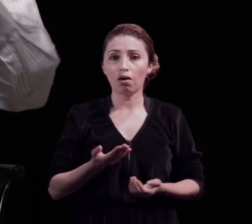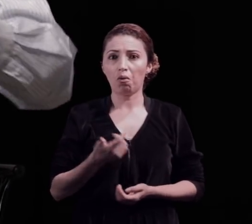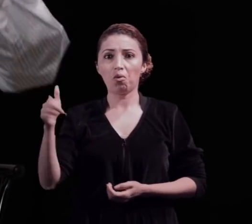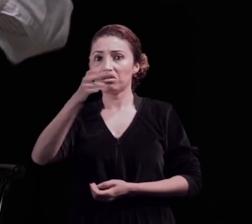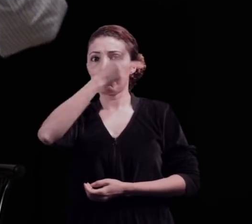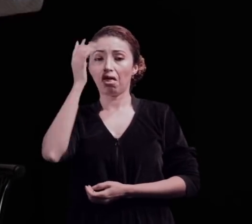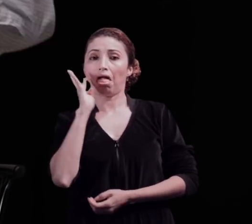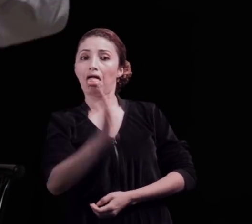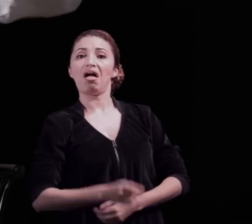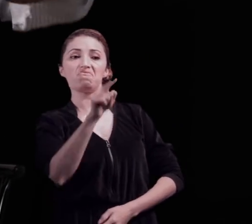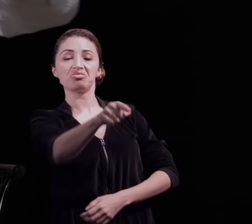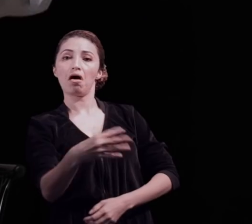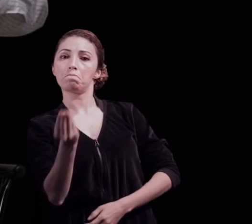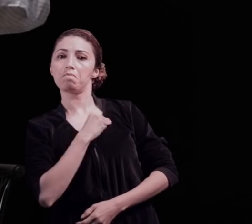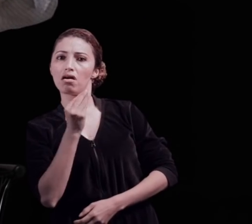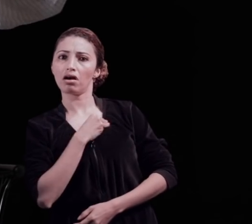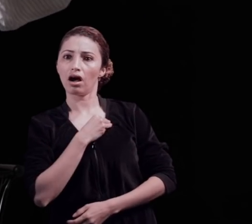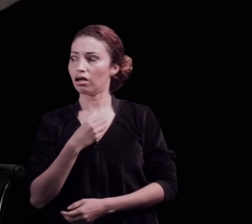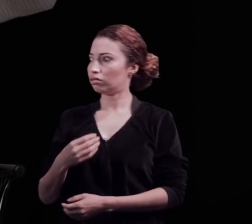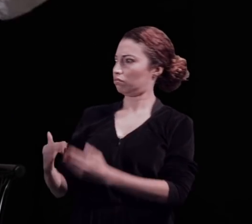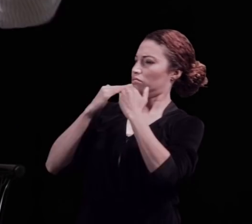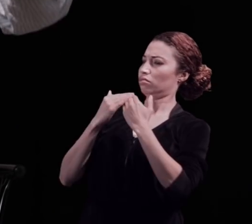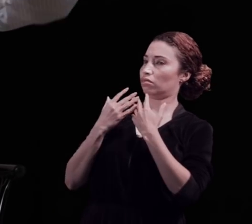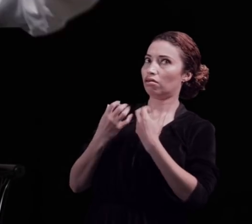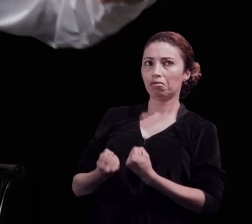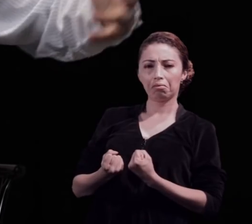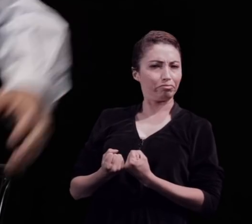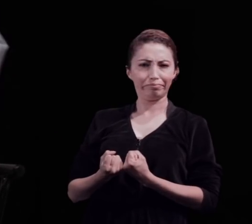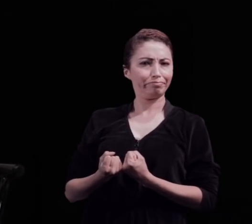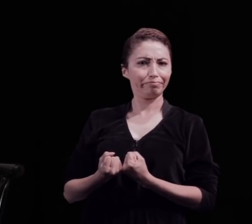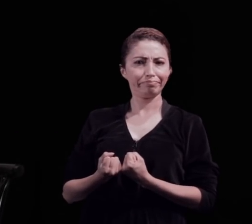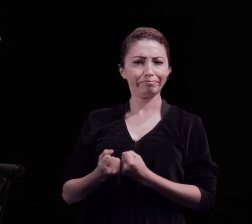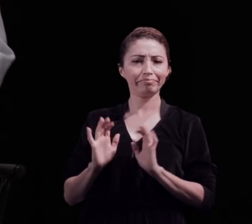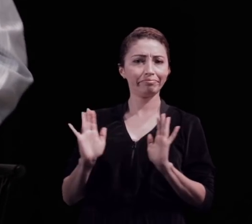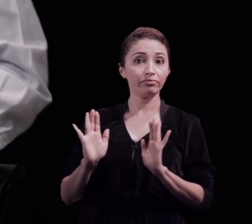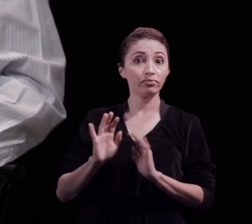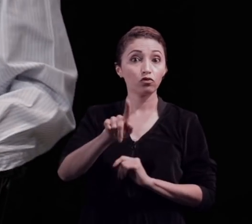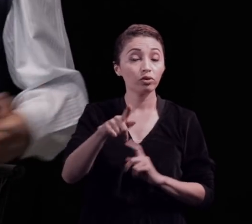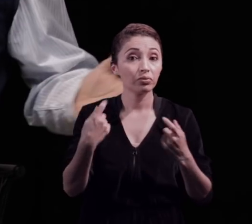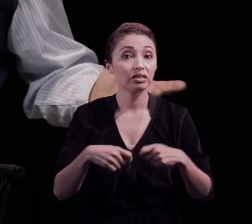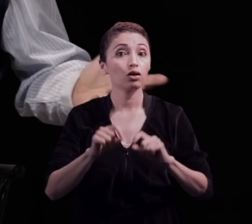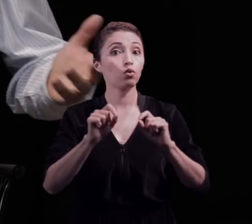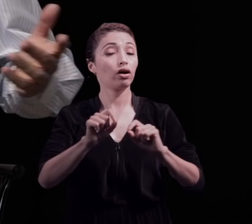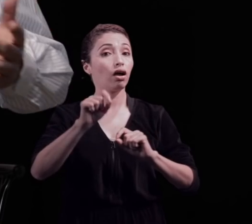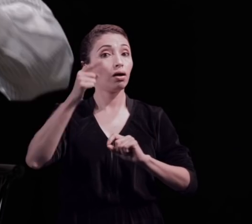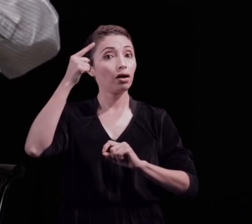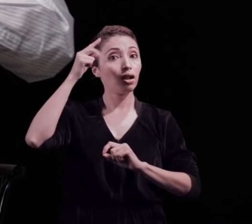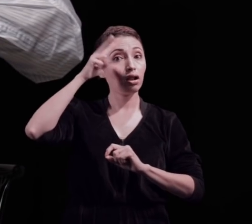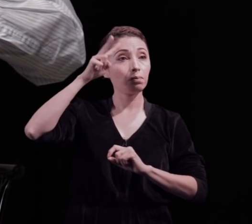Ninguém pode dizer para você e apontar o dedo: você é pecador, e você ficar convencido. Basta